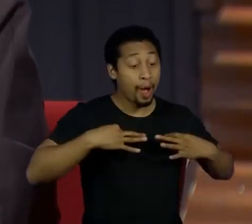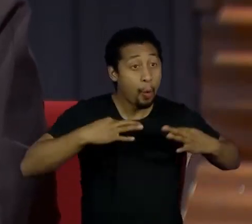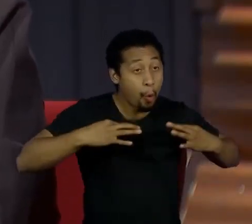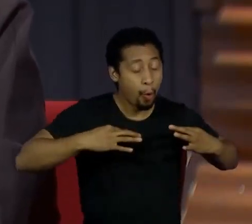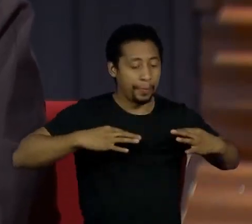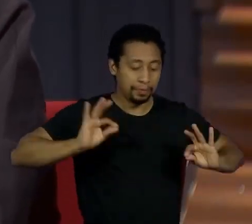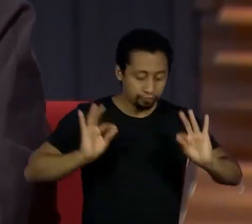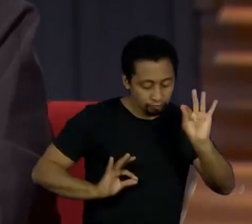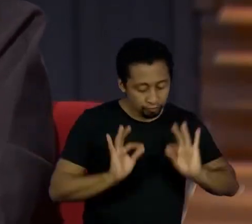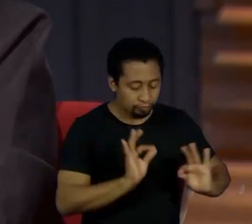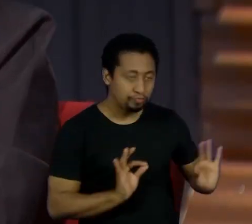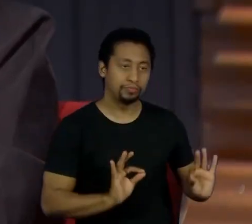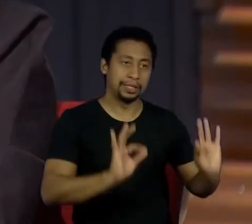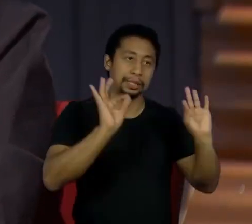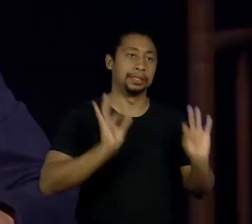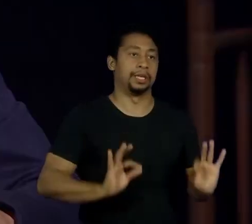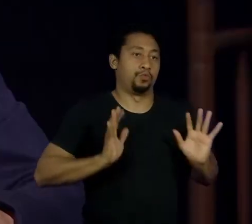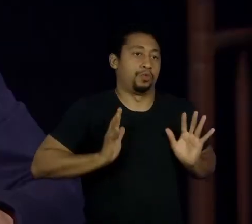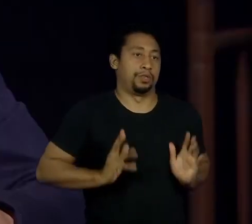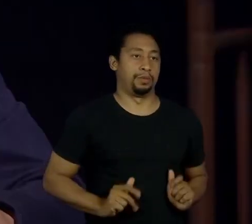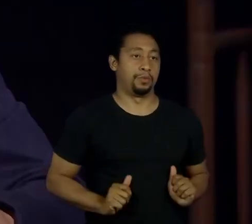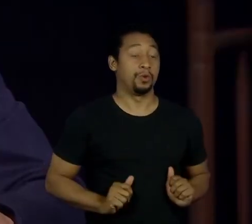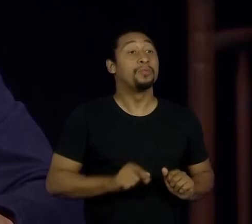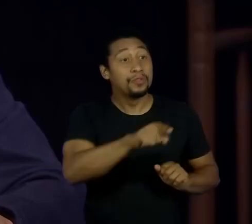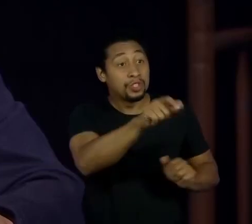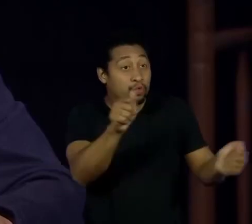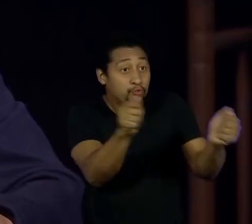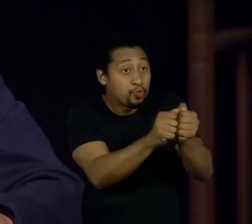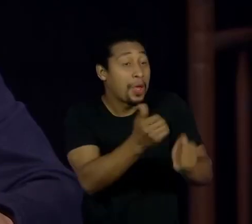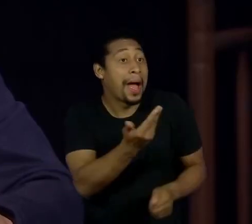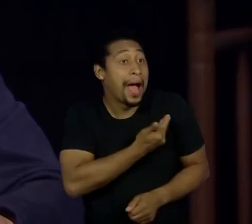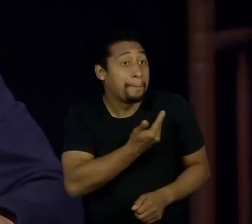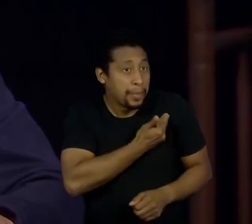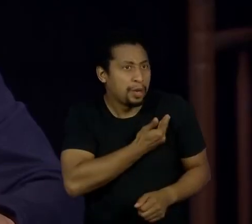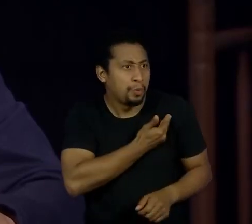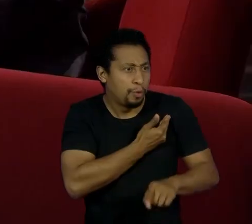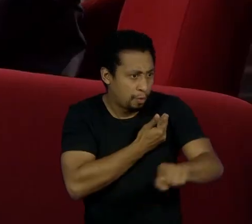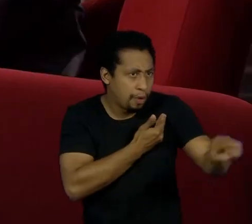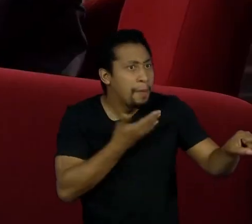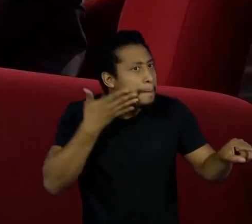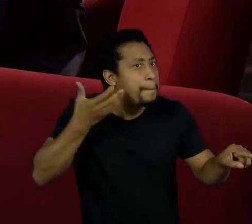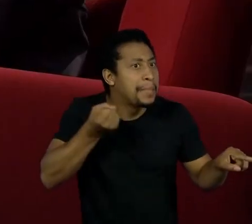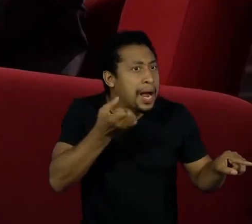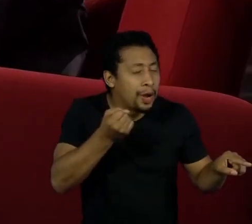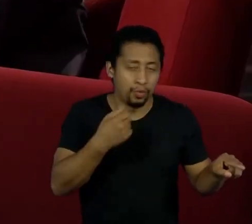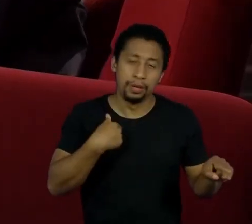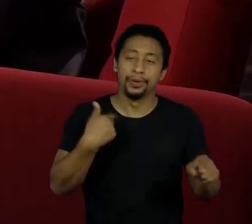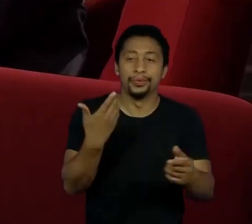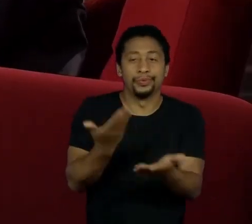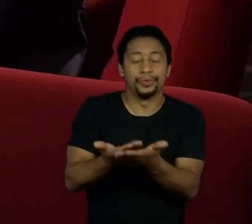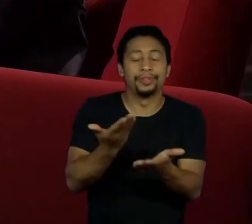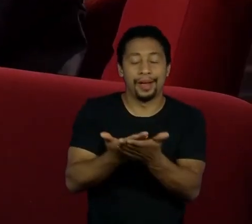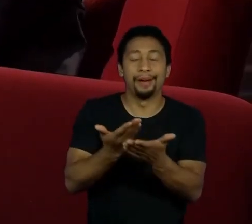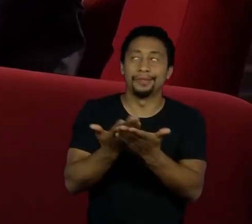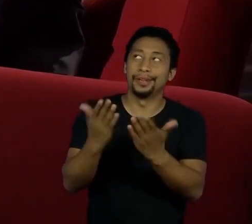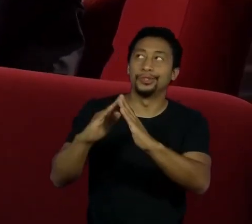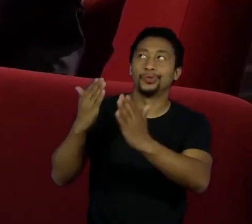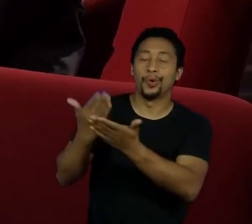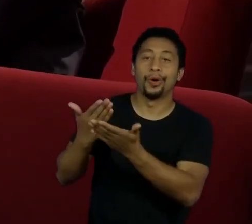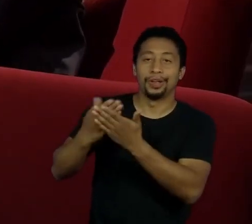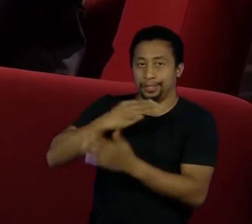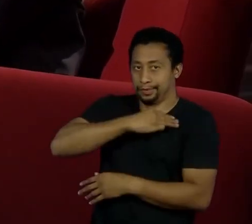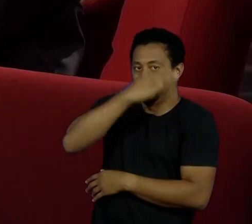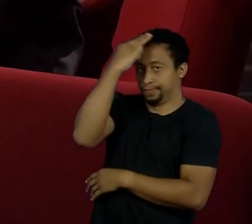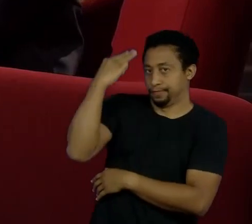quando você tiver com seus amigos brancos porque eu estava no colégio de freiras na cidade e a gente na zona rural